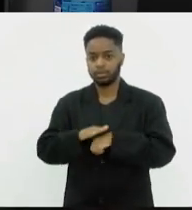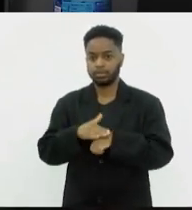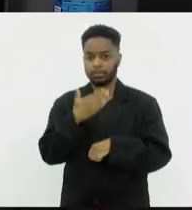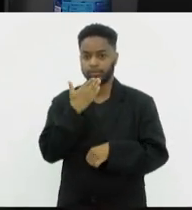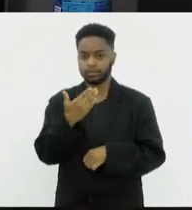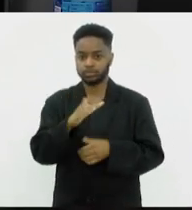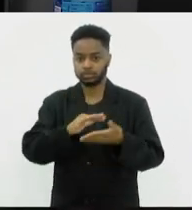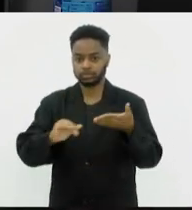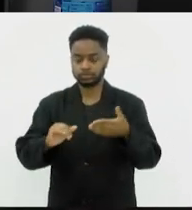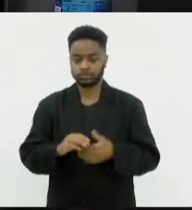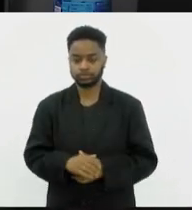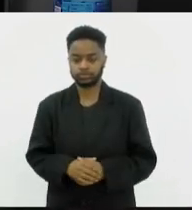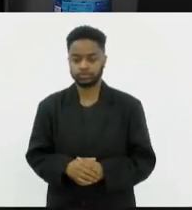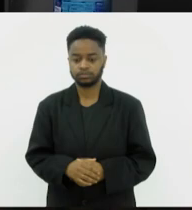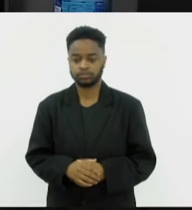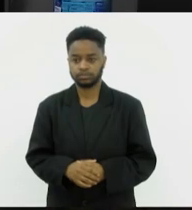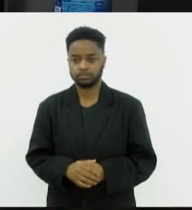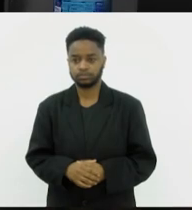autor.